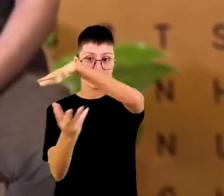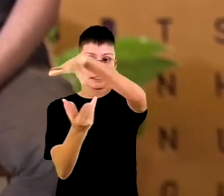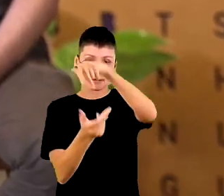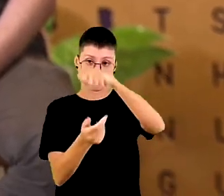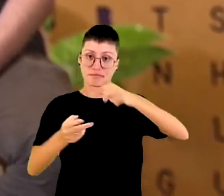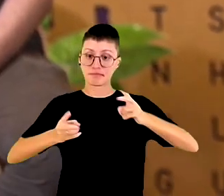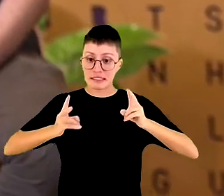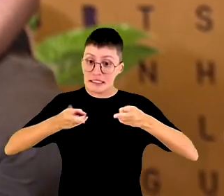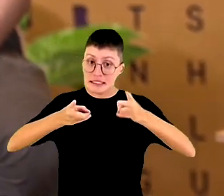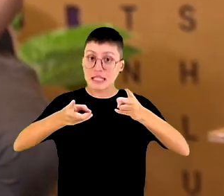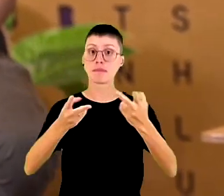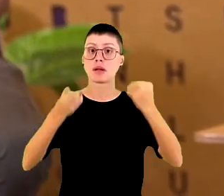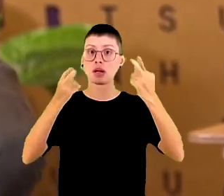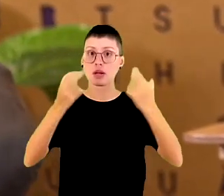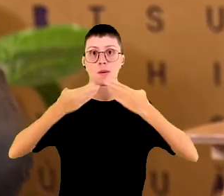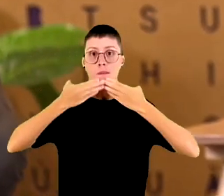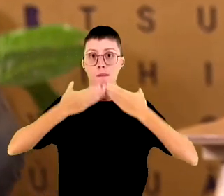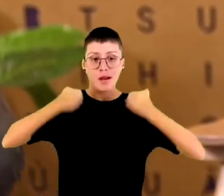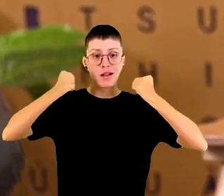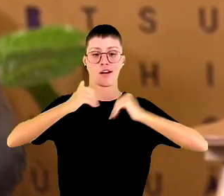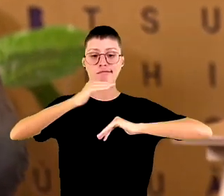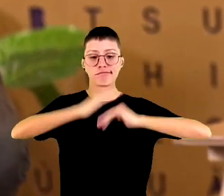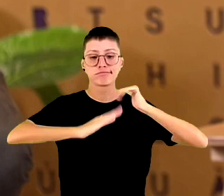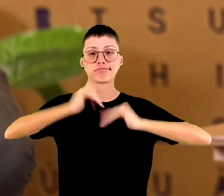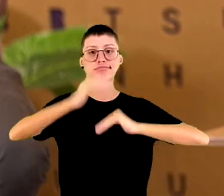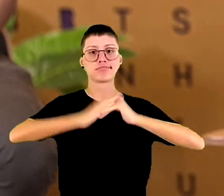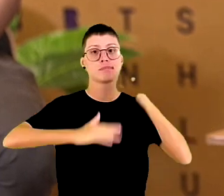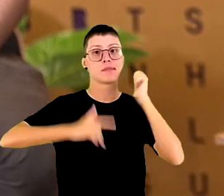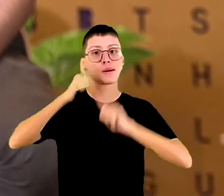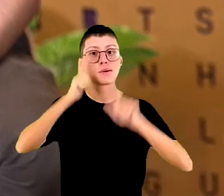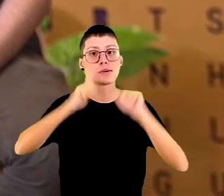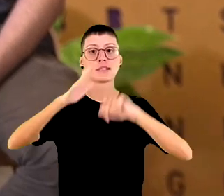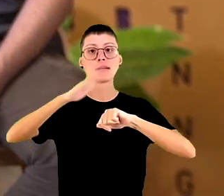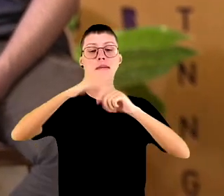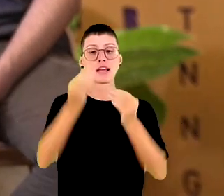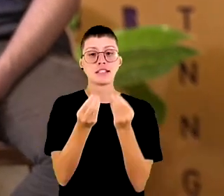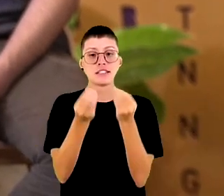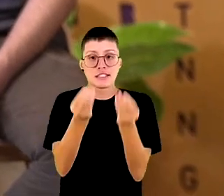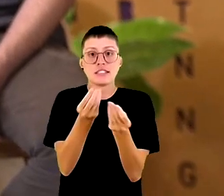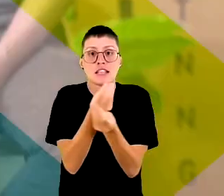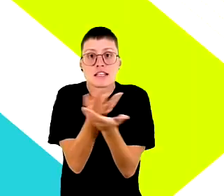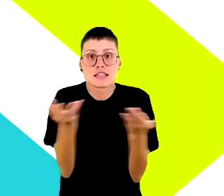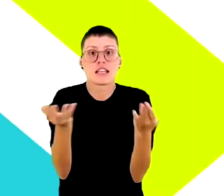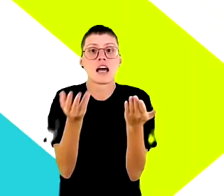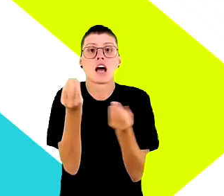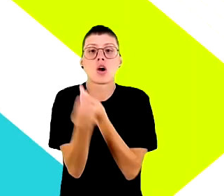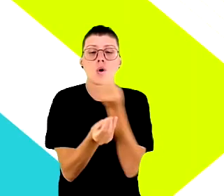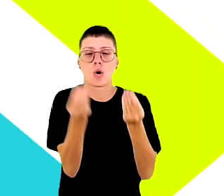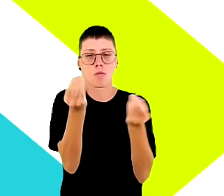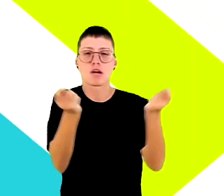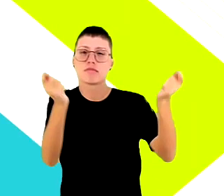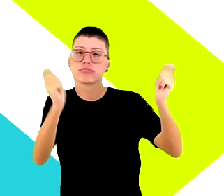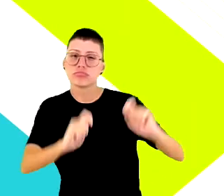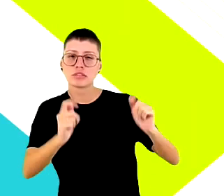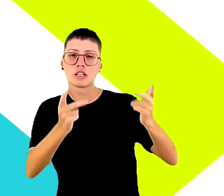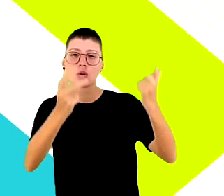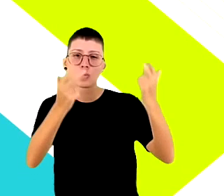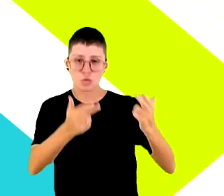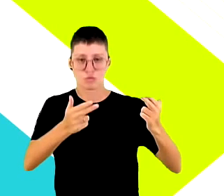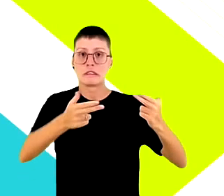sendo aprimorados para conseguir cada vez mais oferecer dados e previsão com precisão.